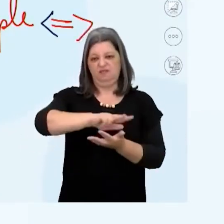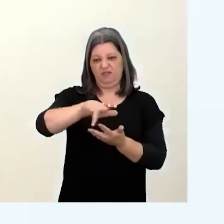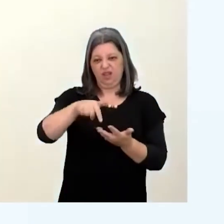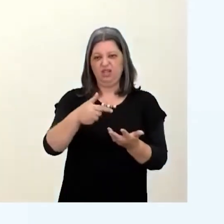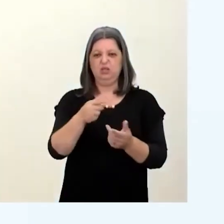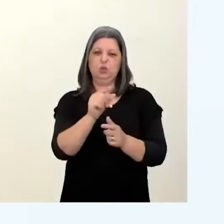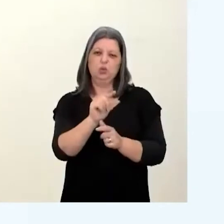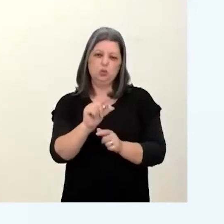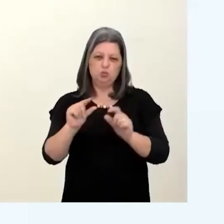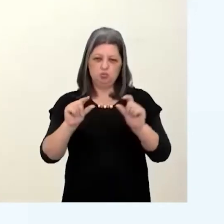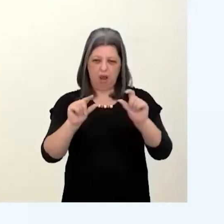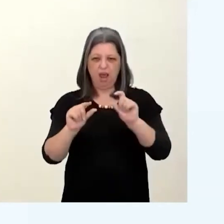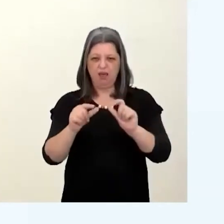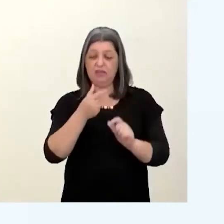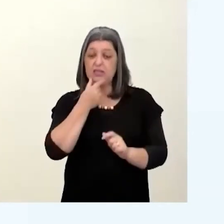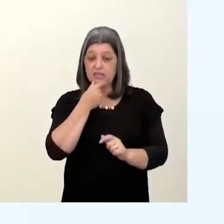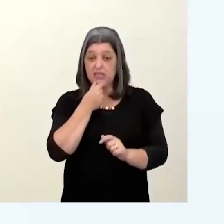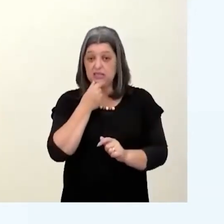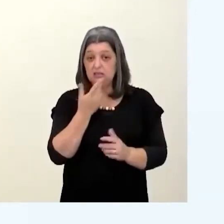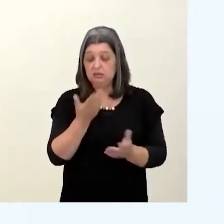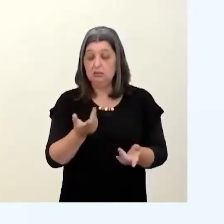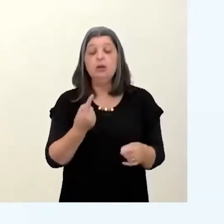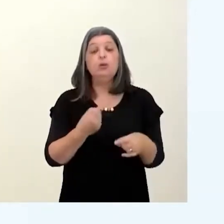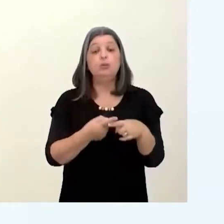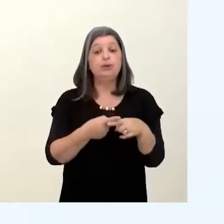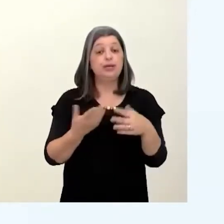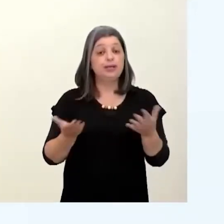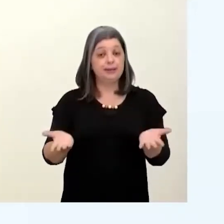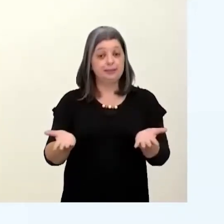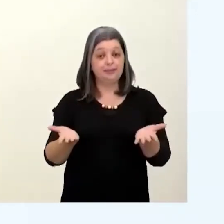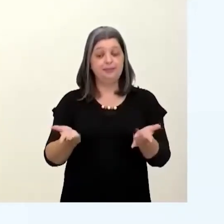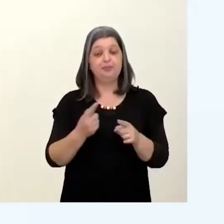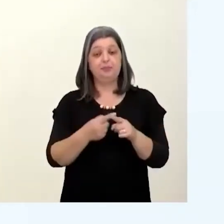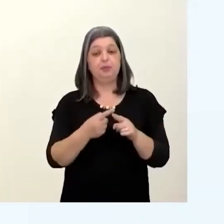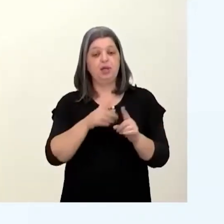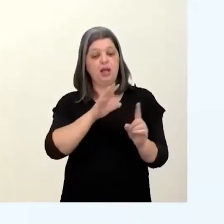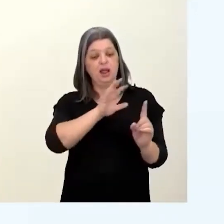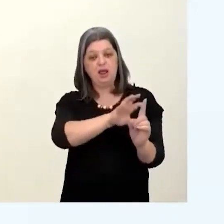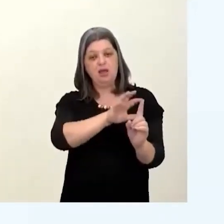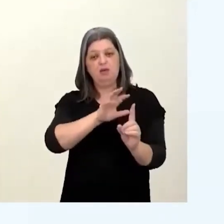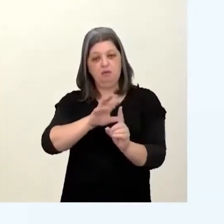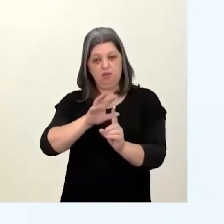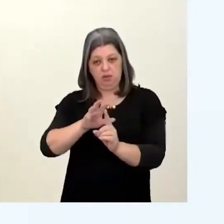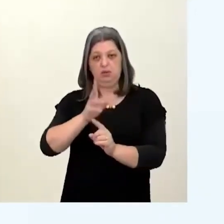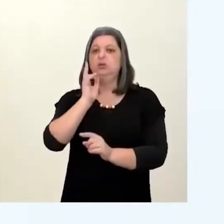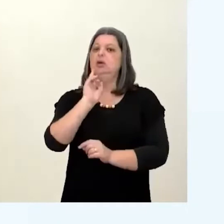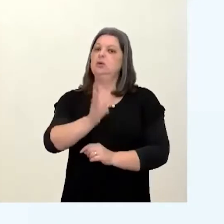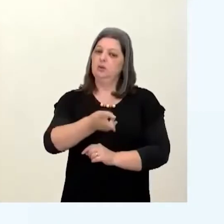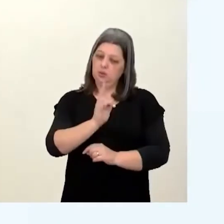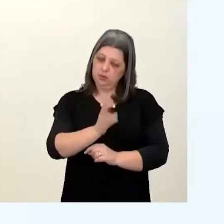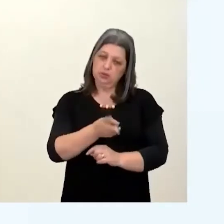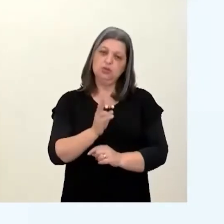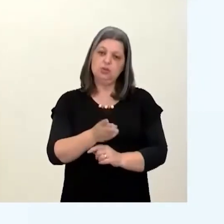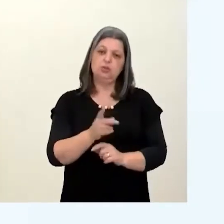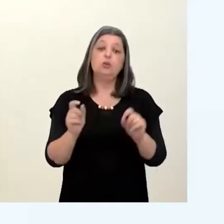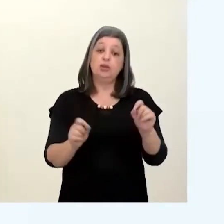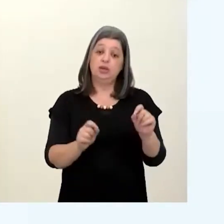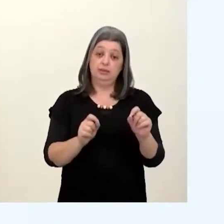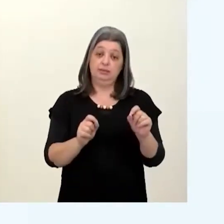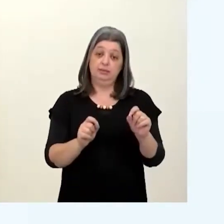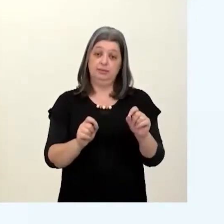fala flow, né, Emerson? Sim. Por quê? Porque a influência ainda é